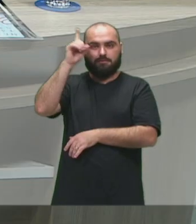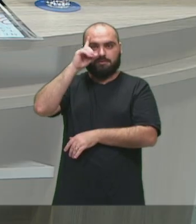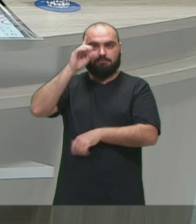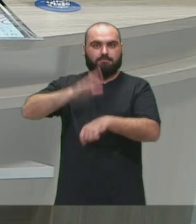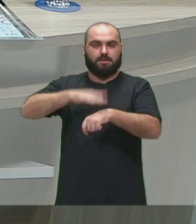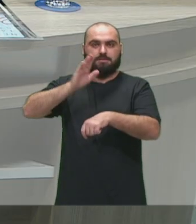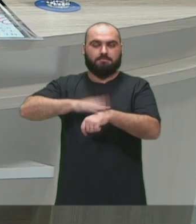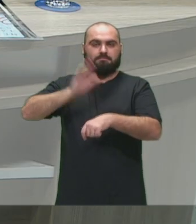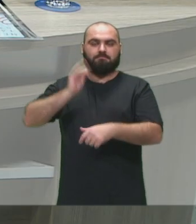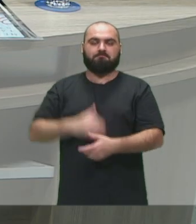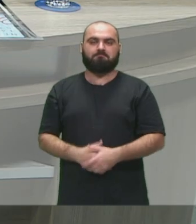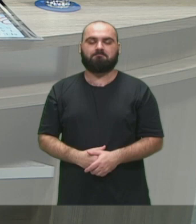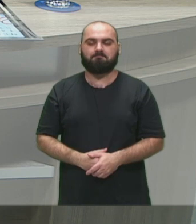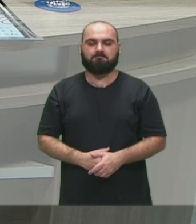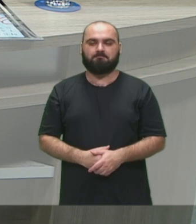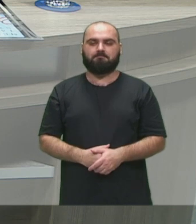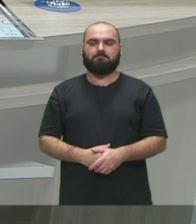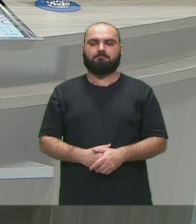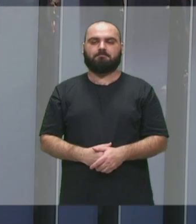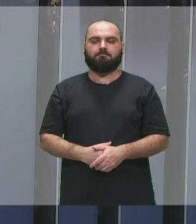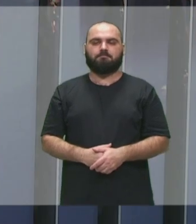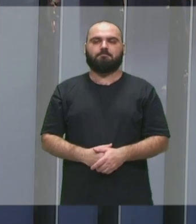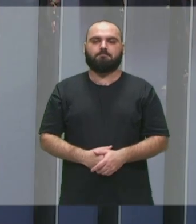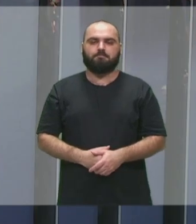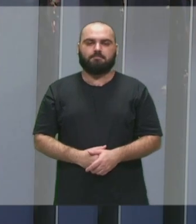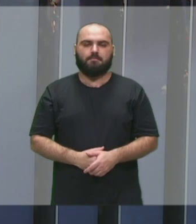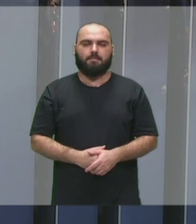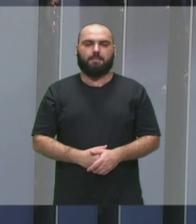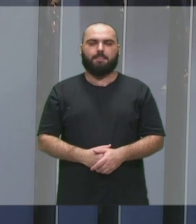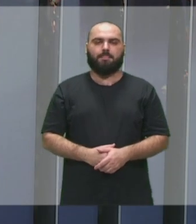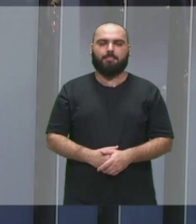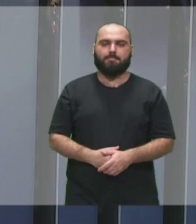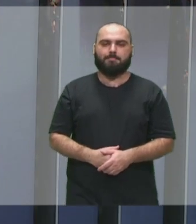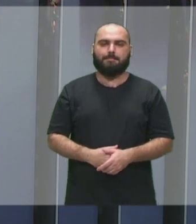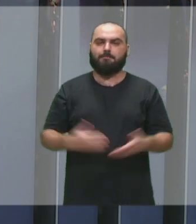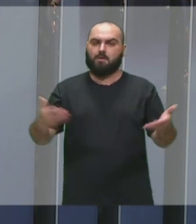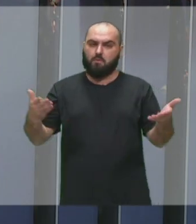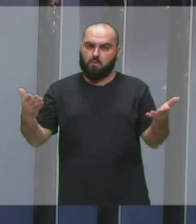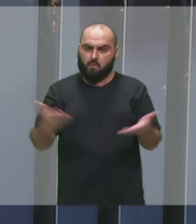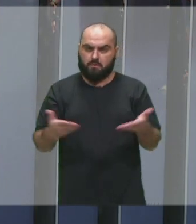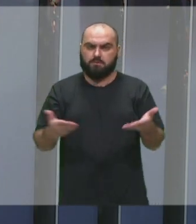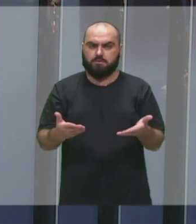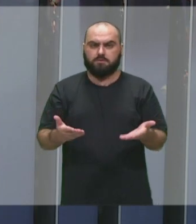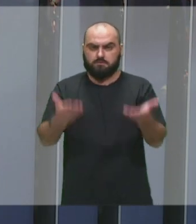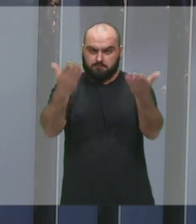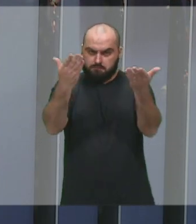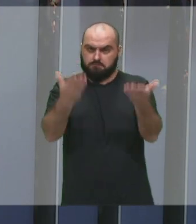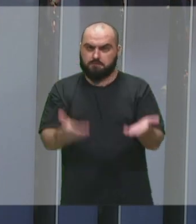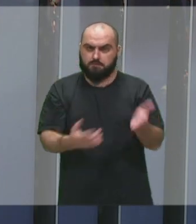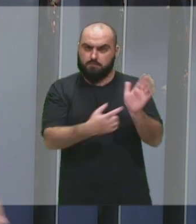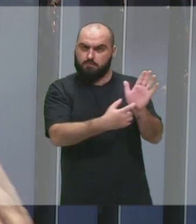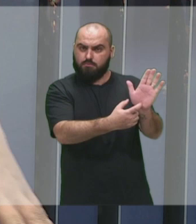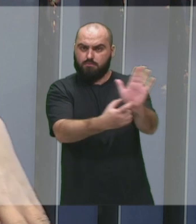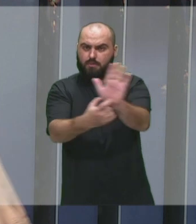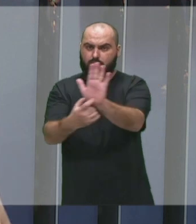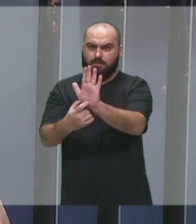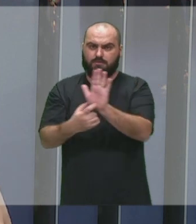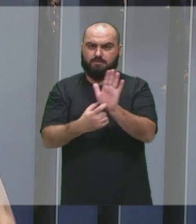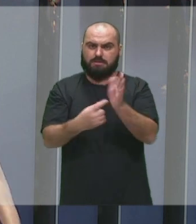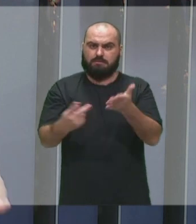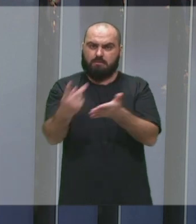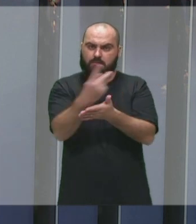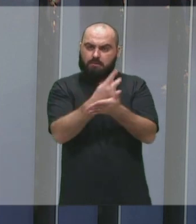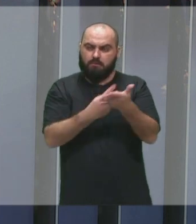tu já pensaste assim, não sei, hoje está no estágio de você levar a exposição,